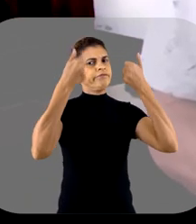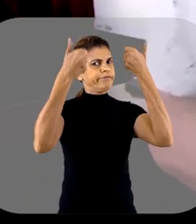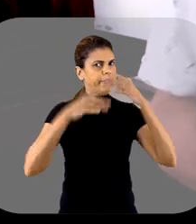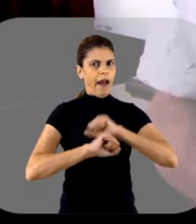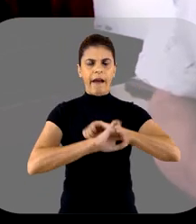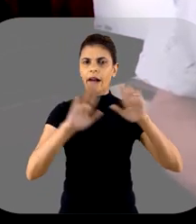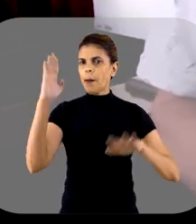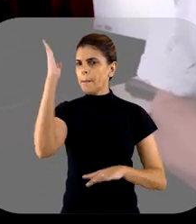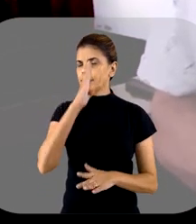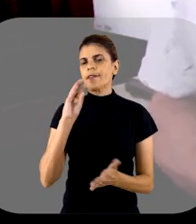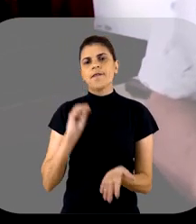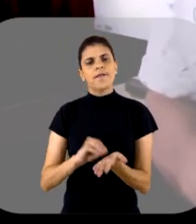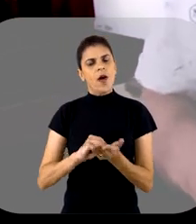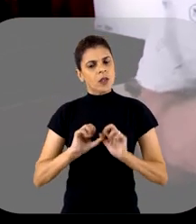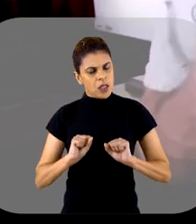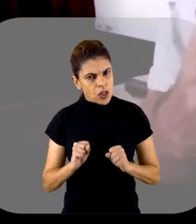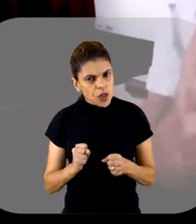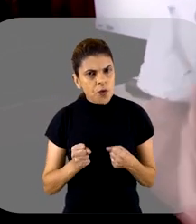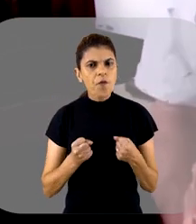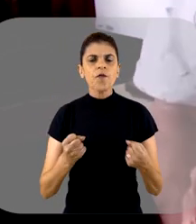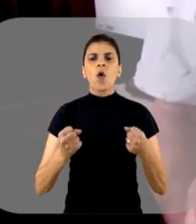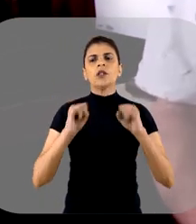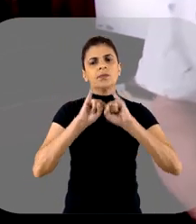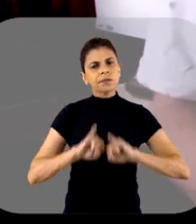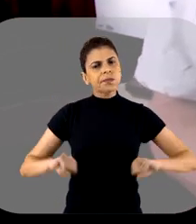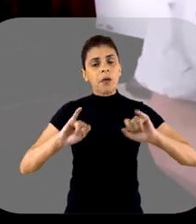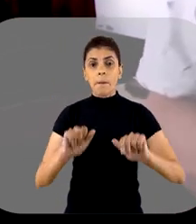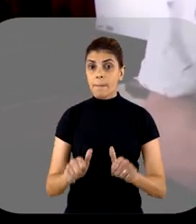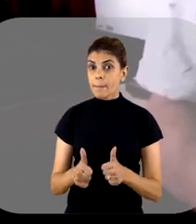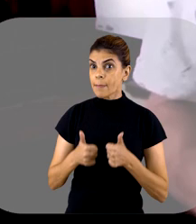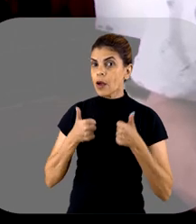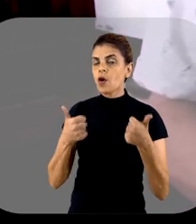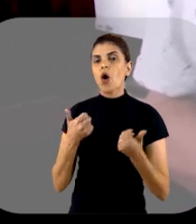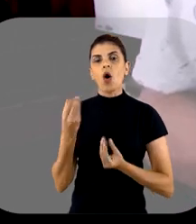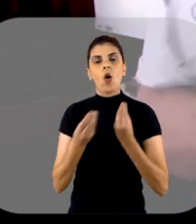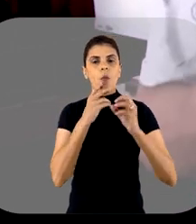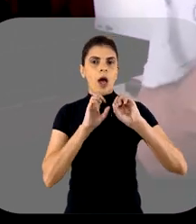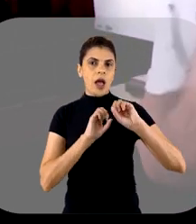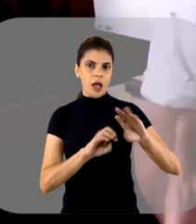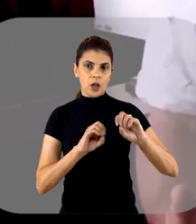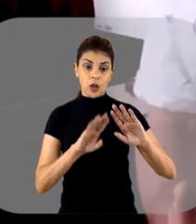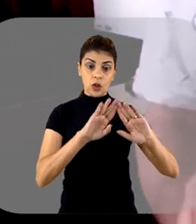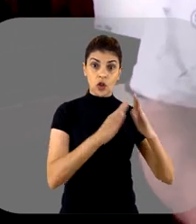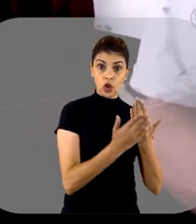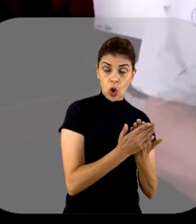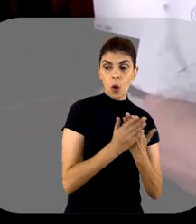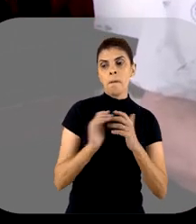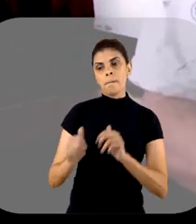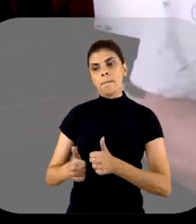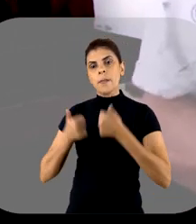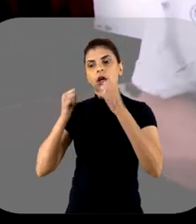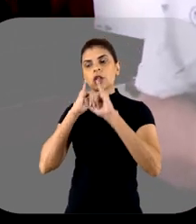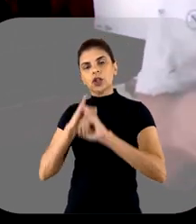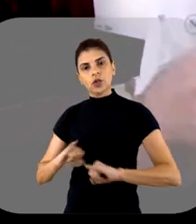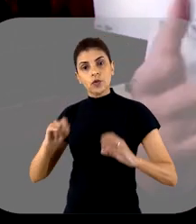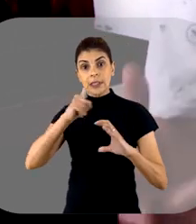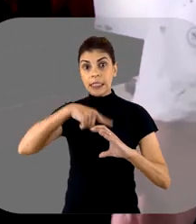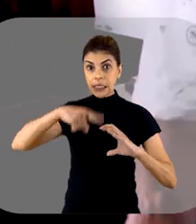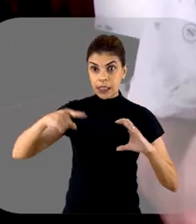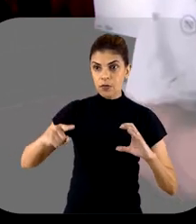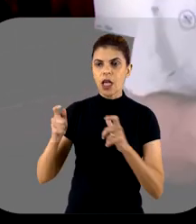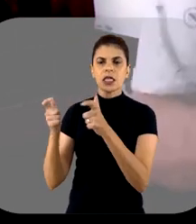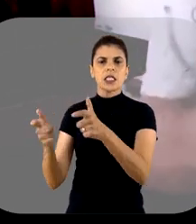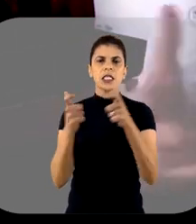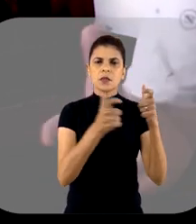ela deixa claro que o Brasil precisa fazer um esforço ainda muito grande para melhorar a educação nas escolas, para melhorar a